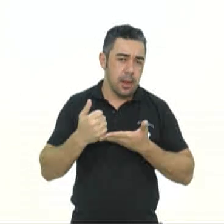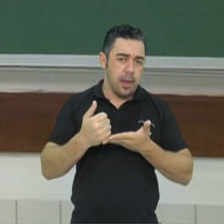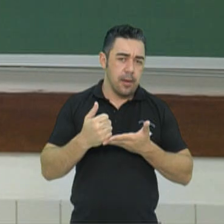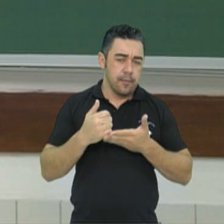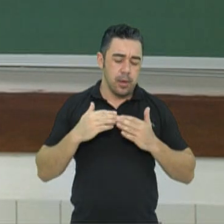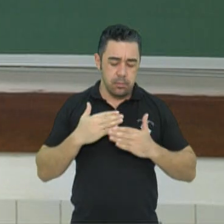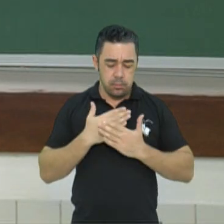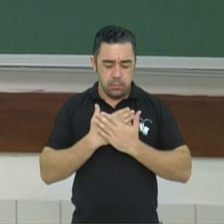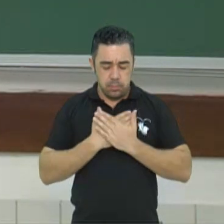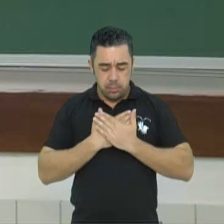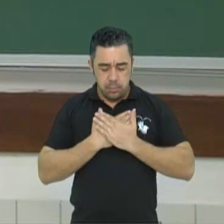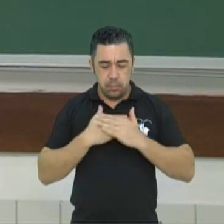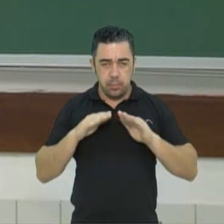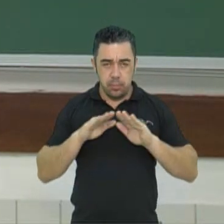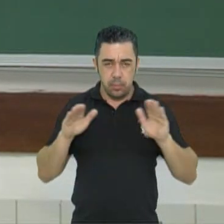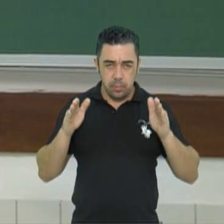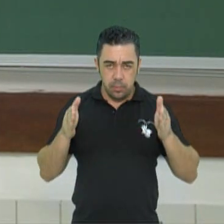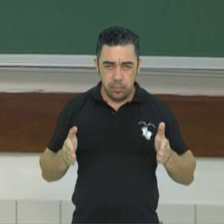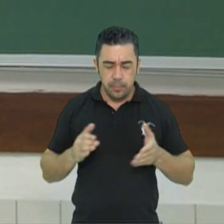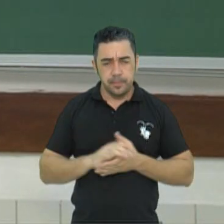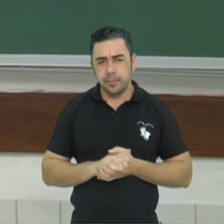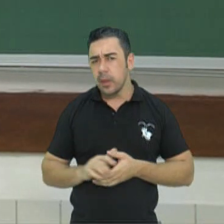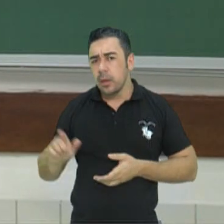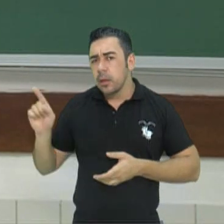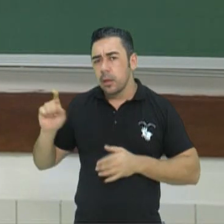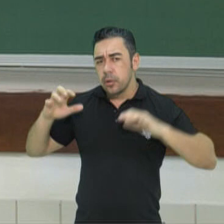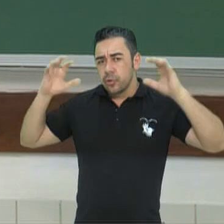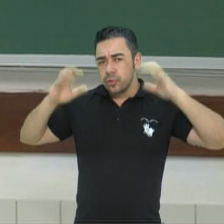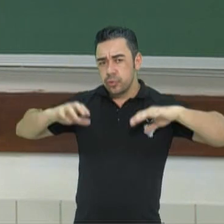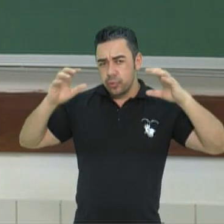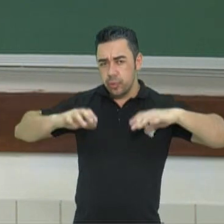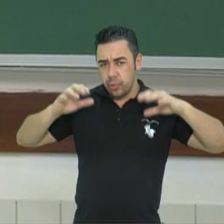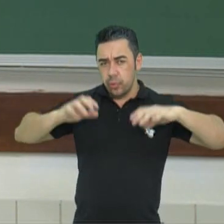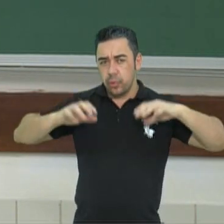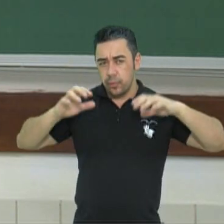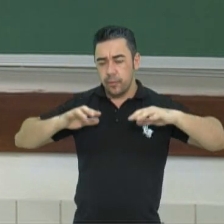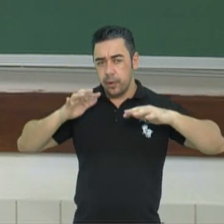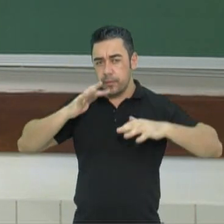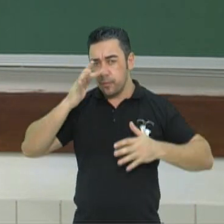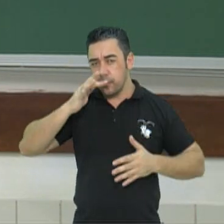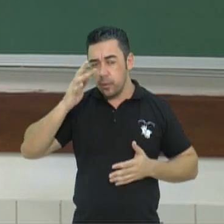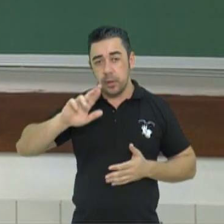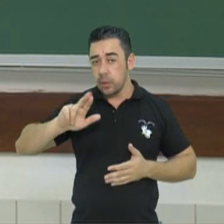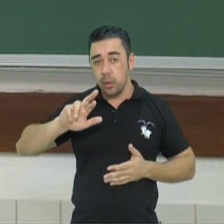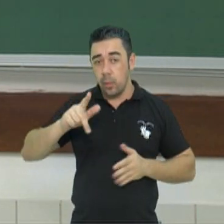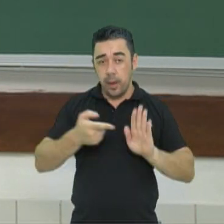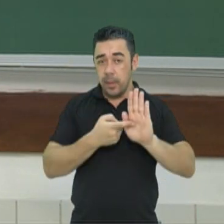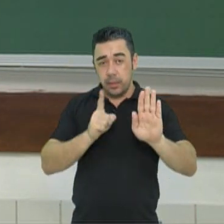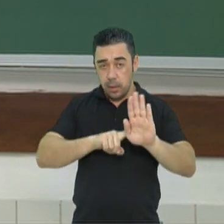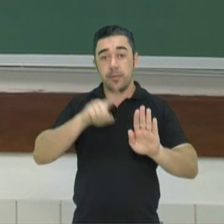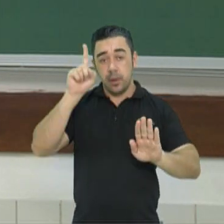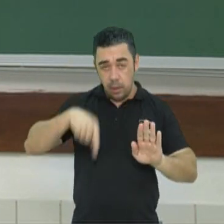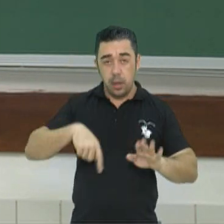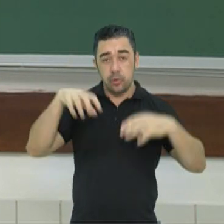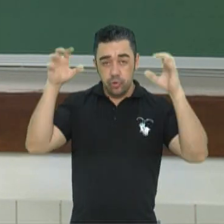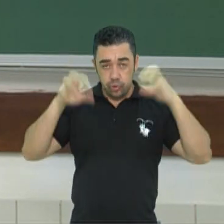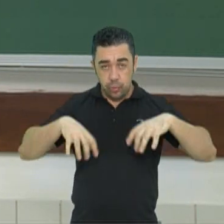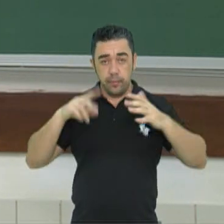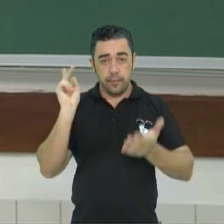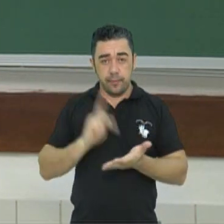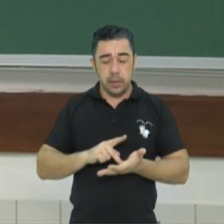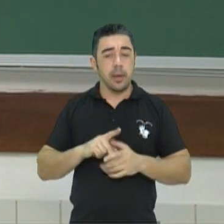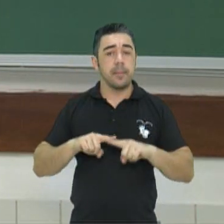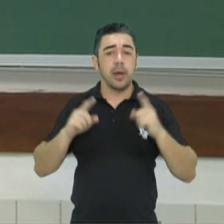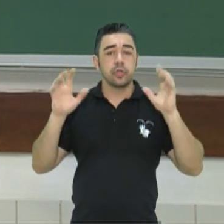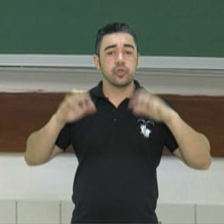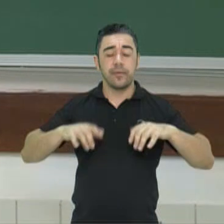Então, assim, pense comigo, o que é uma chuva? Essa chuva de flores não é uma metáfora, não é uma comparação. Foi chuva de verdade, só que ao invés de